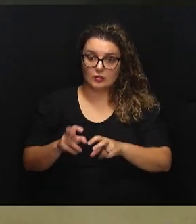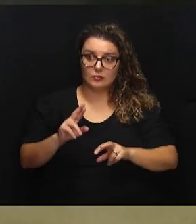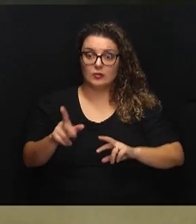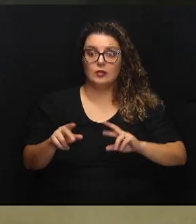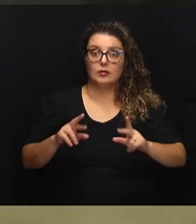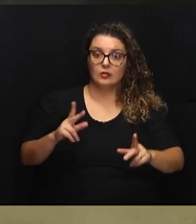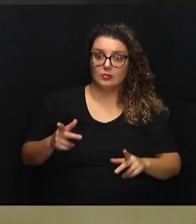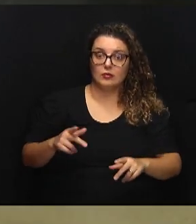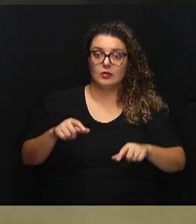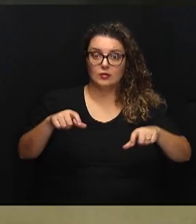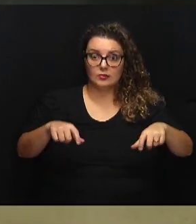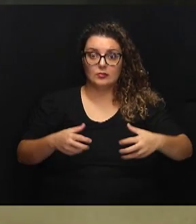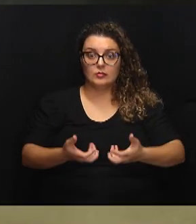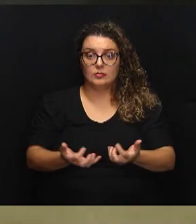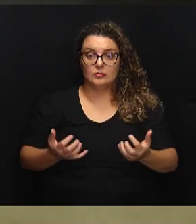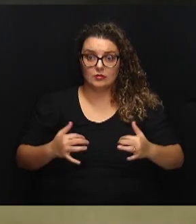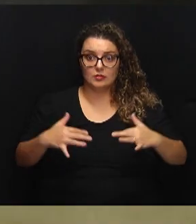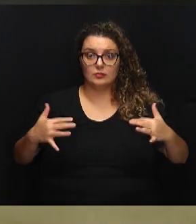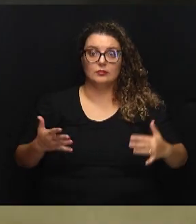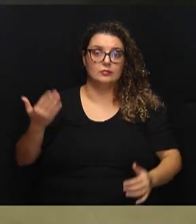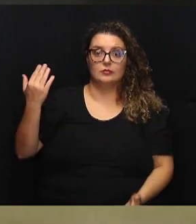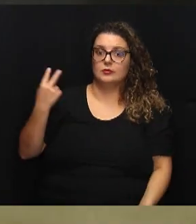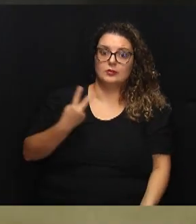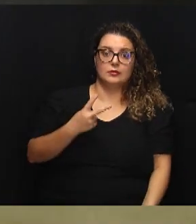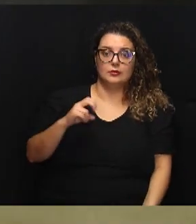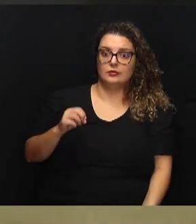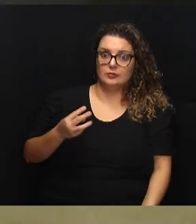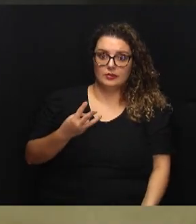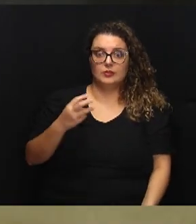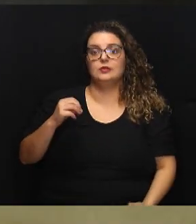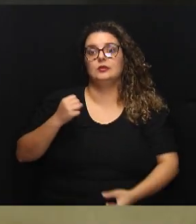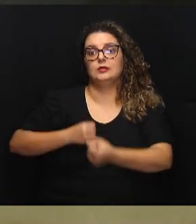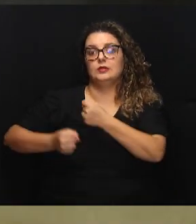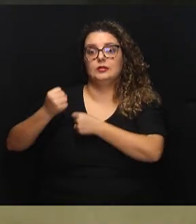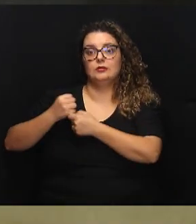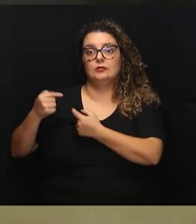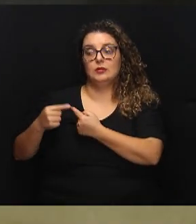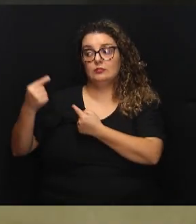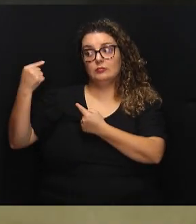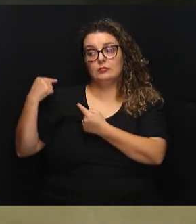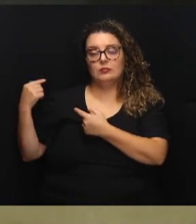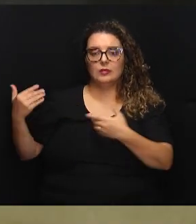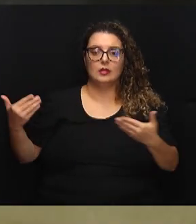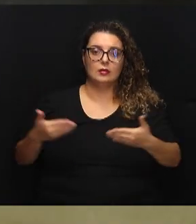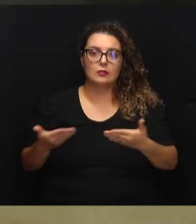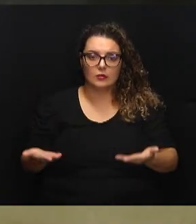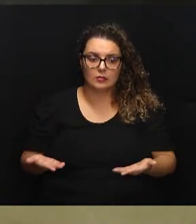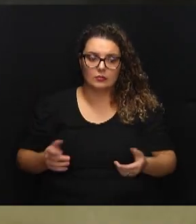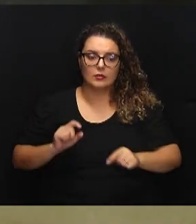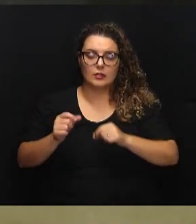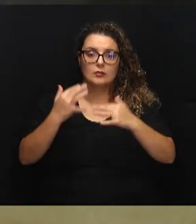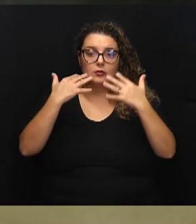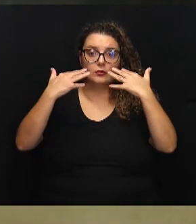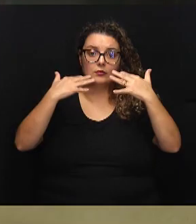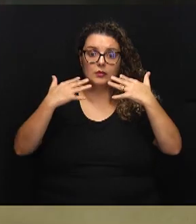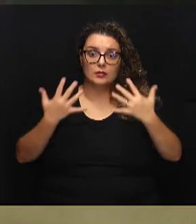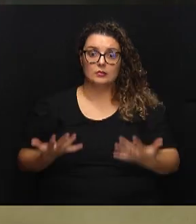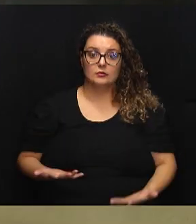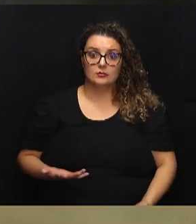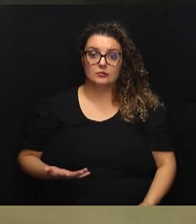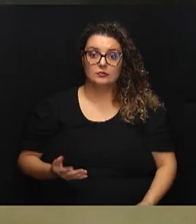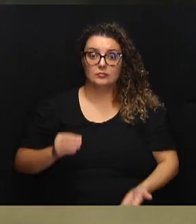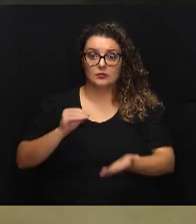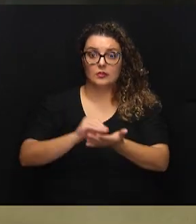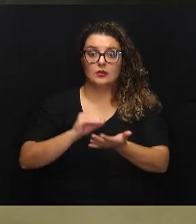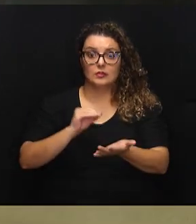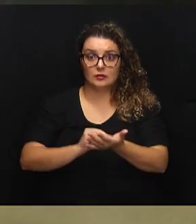dos estádios lá de 20, 30 anos atrás para hoje, né, só que o que chama a atenção é a